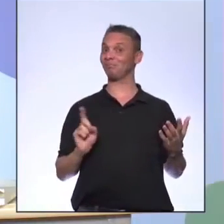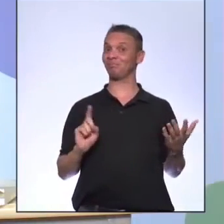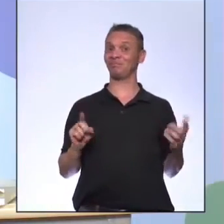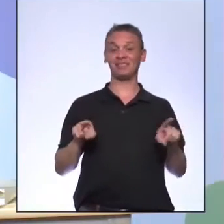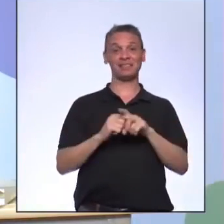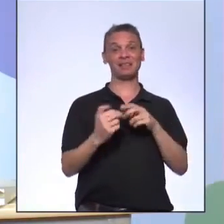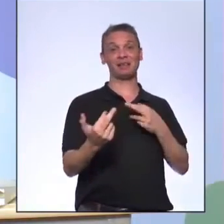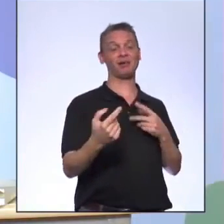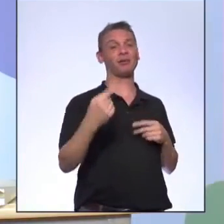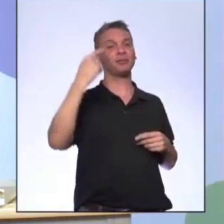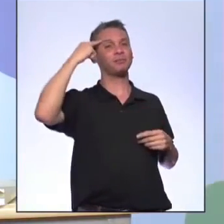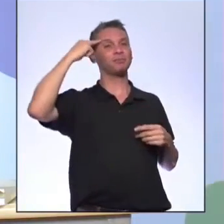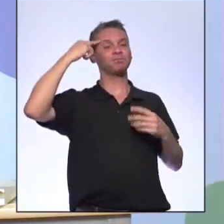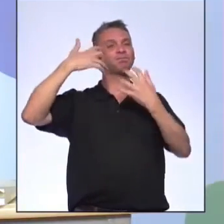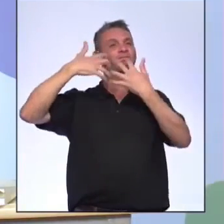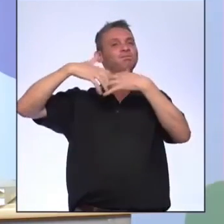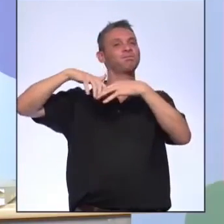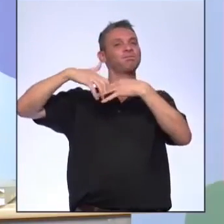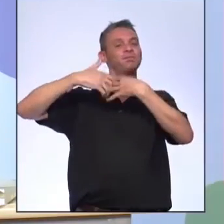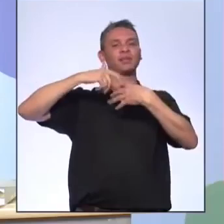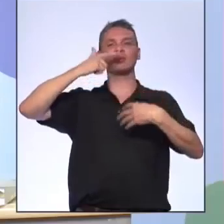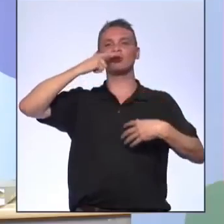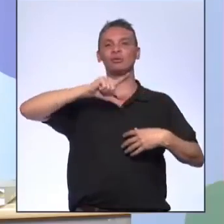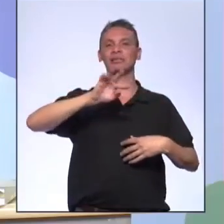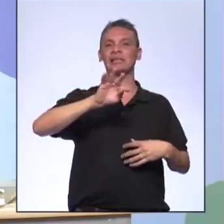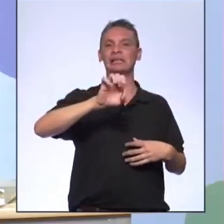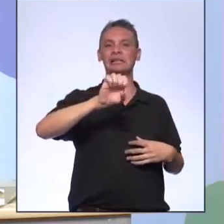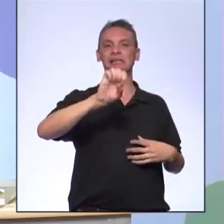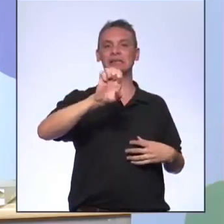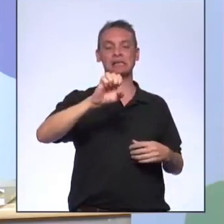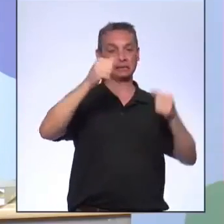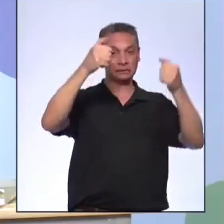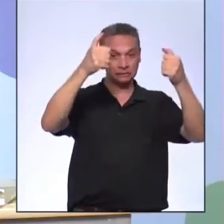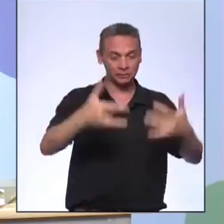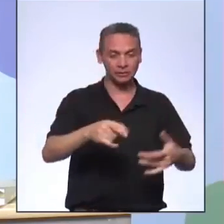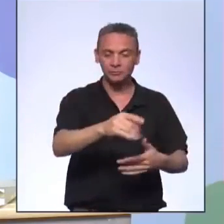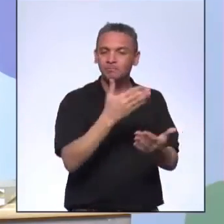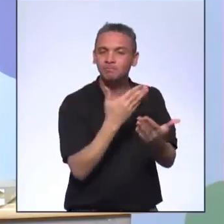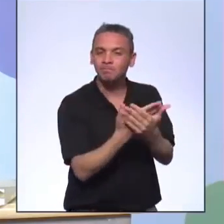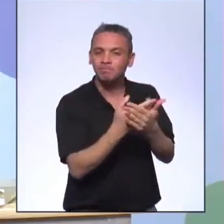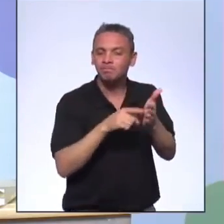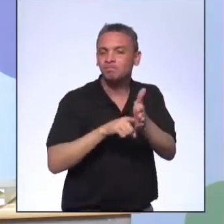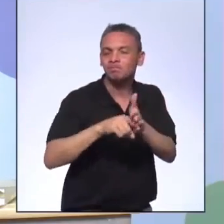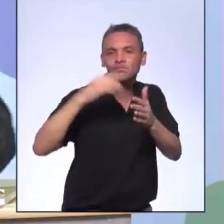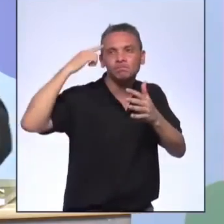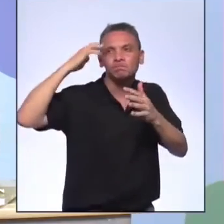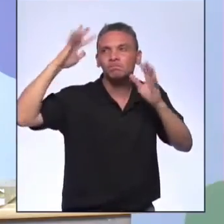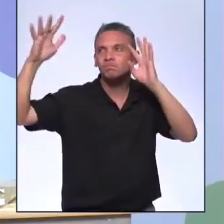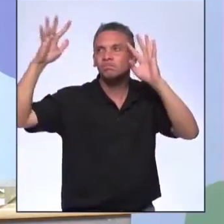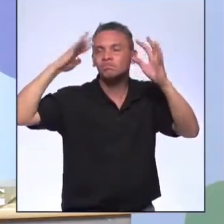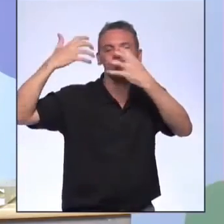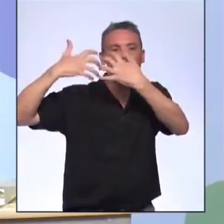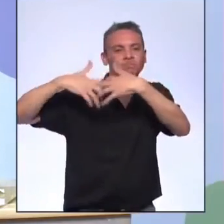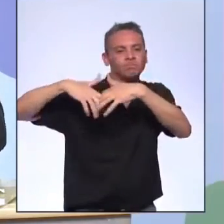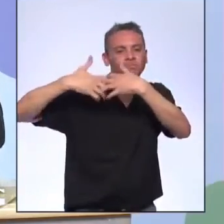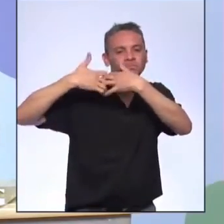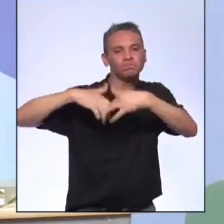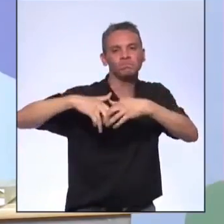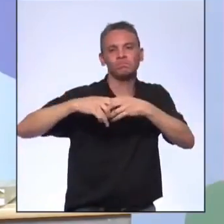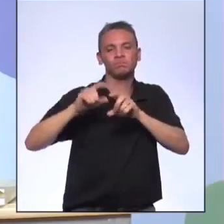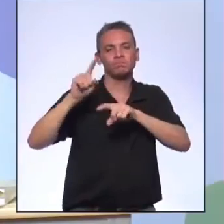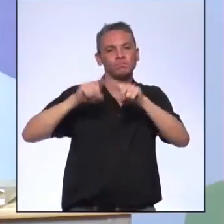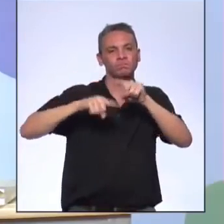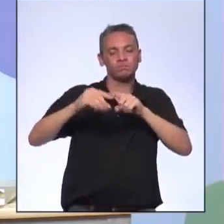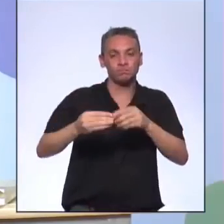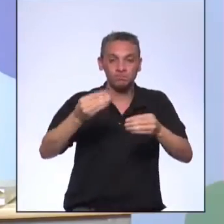dar uma pensada, uma refletida para conseguir fazer uma tese mais elaborada. Então, dá uma estudada, uma pensada, uma refletida, pega todo esse material